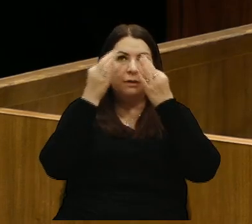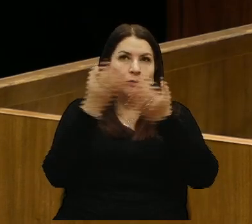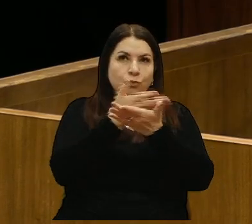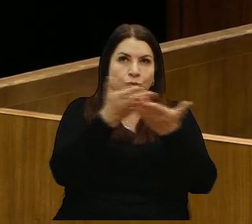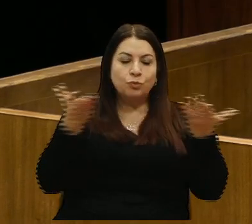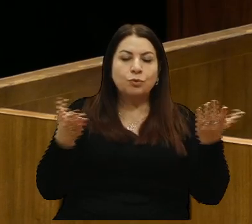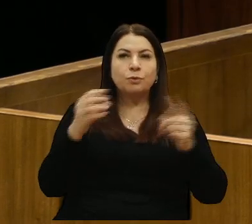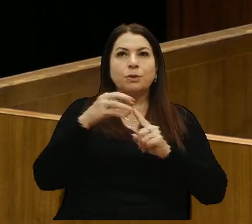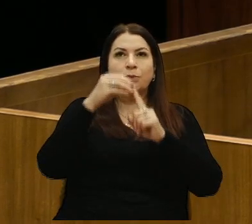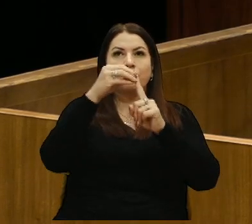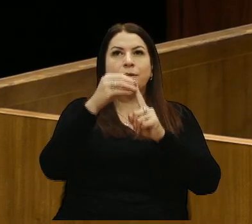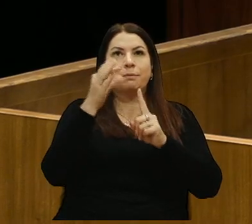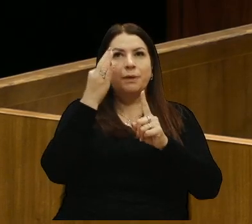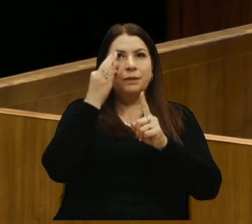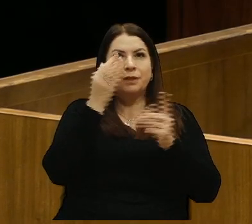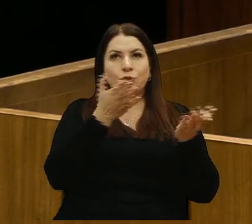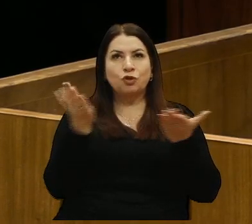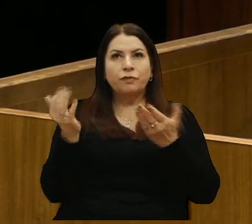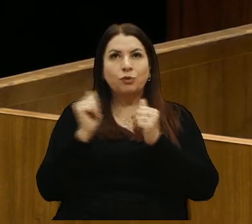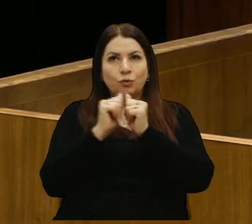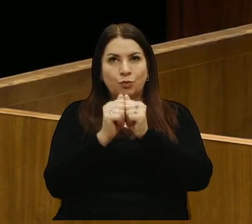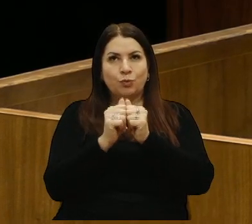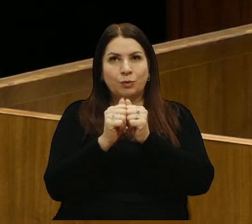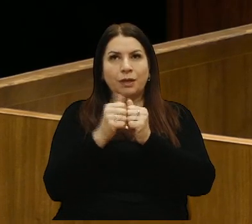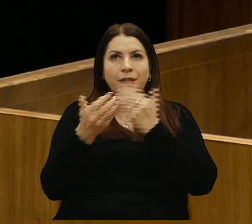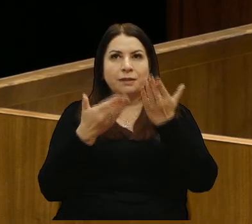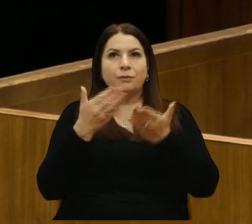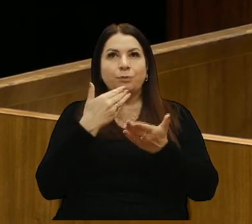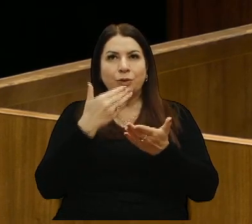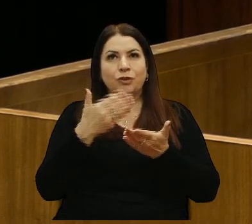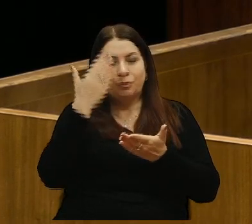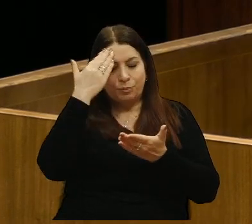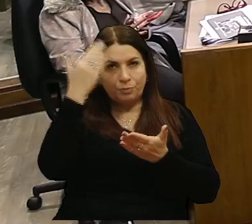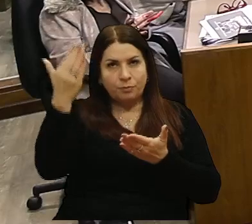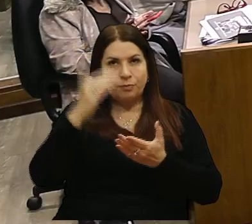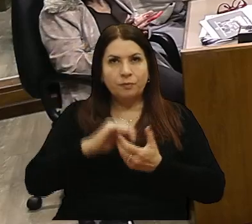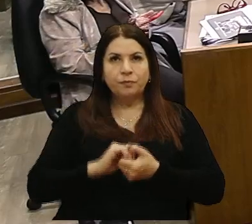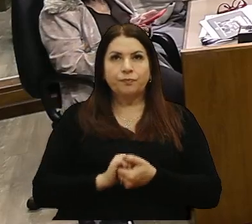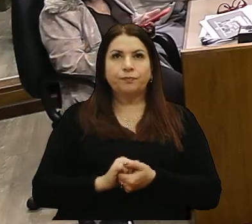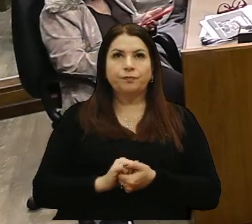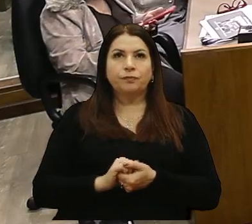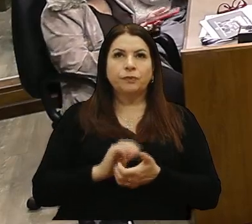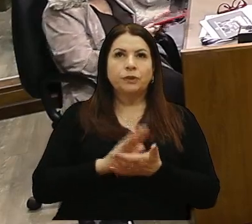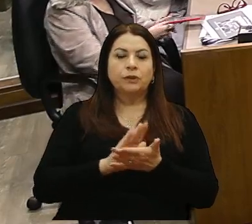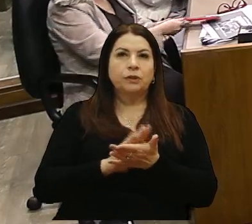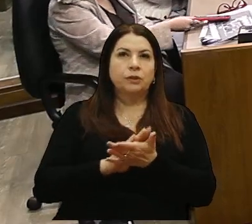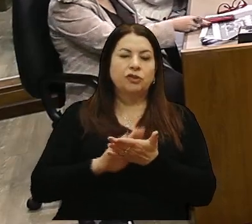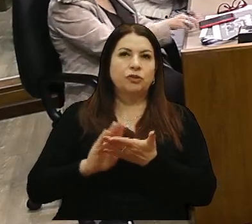todos e principalmente a presença da juventude aqui hoje que atendeu o nosso pedido. Muito obrigado.